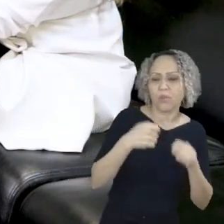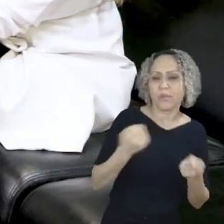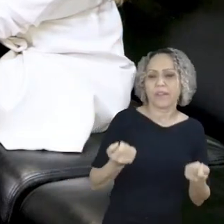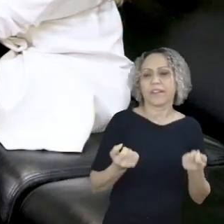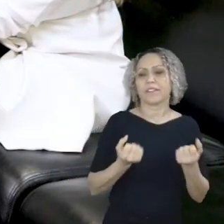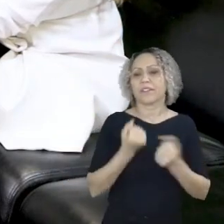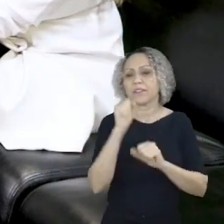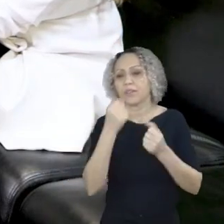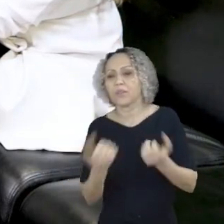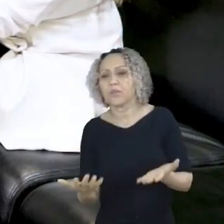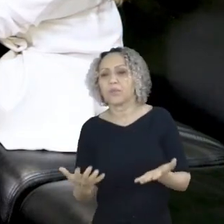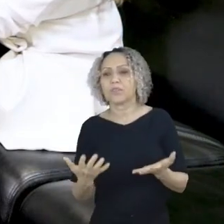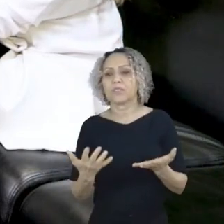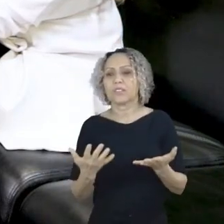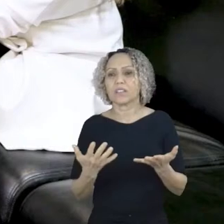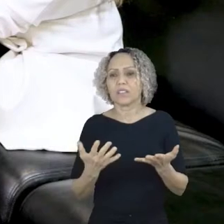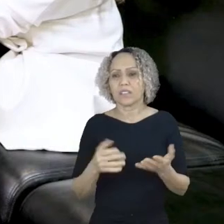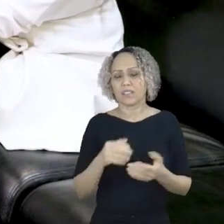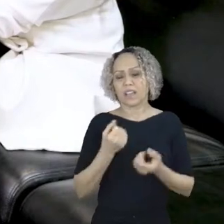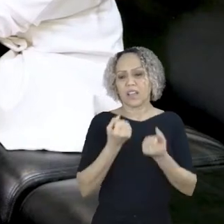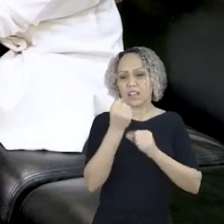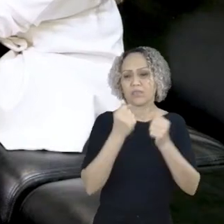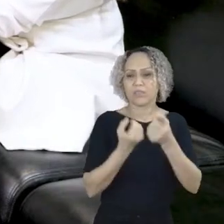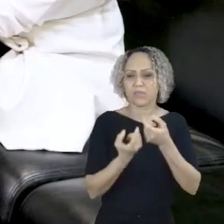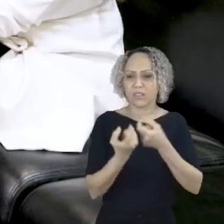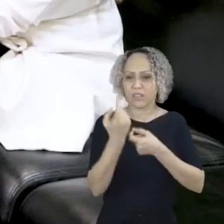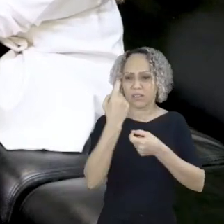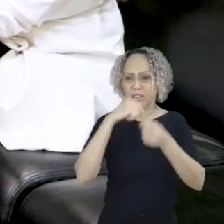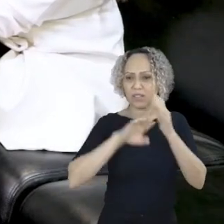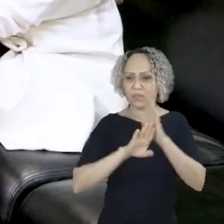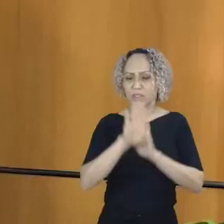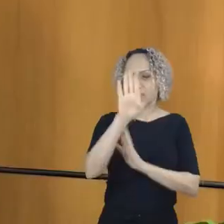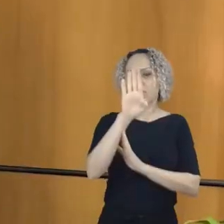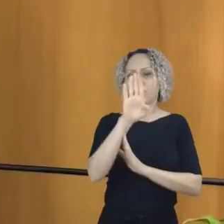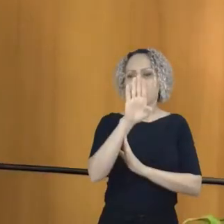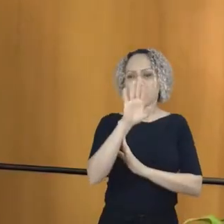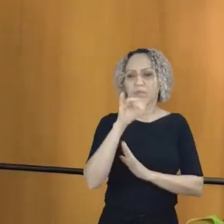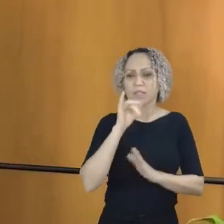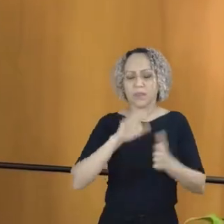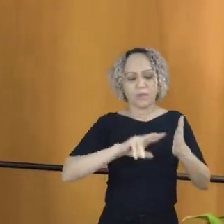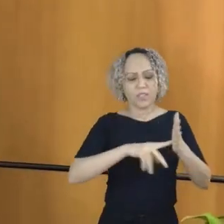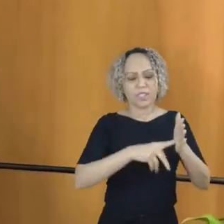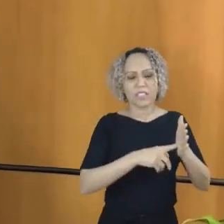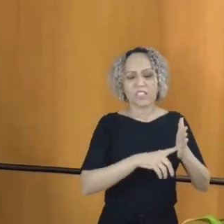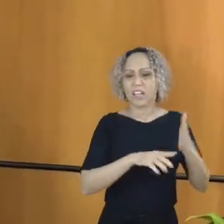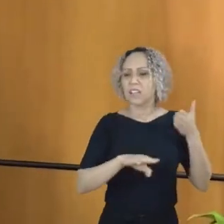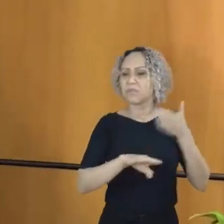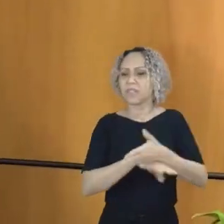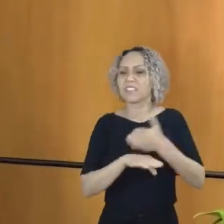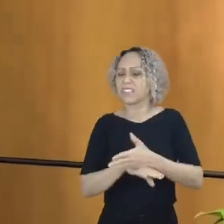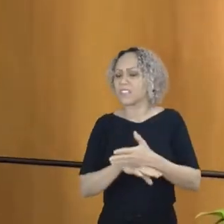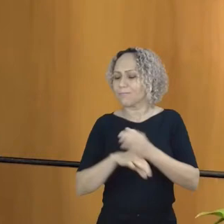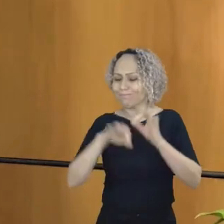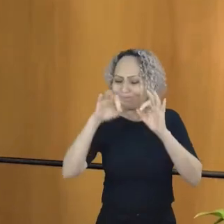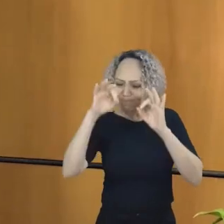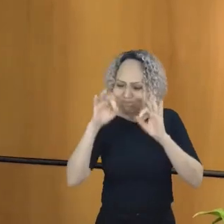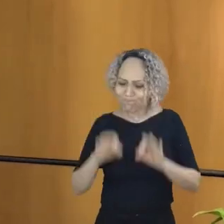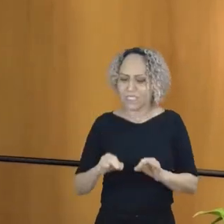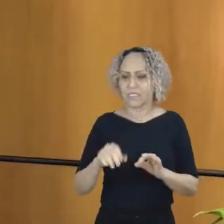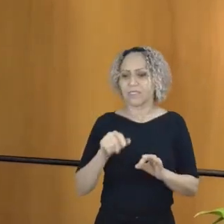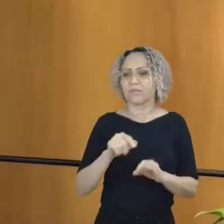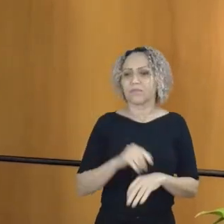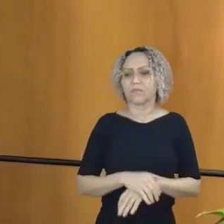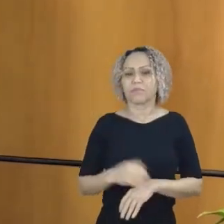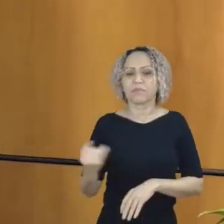pedindo. Todo esse debate da reindustrialização do país, que os sindicatos participam ativamente desse processo, é